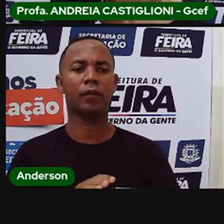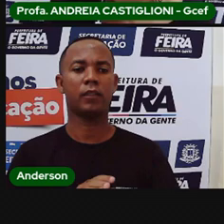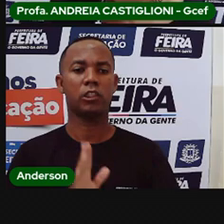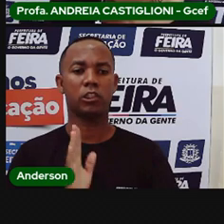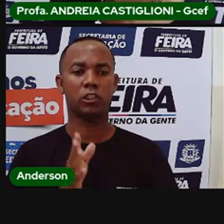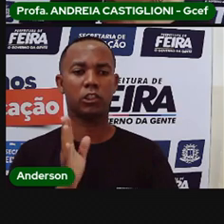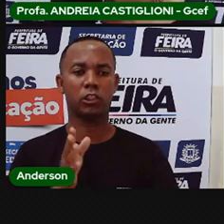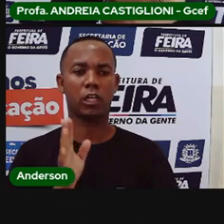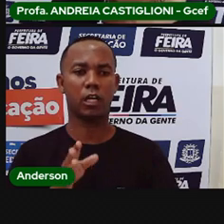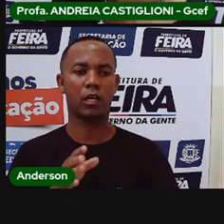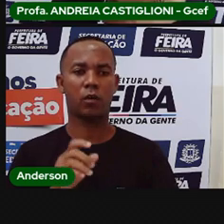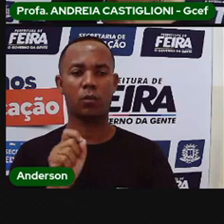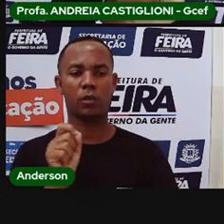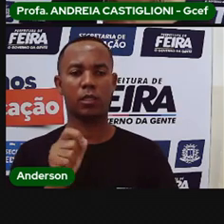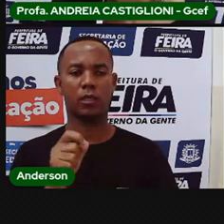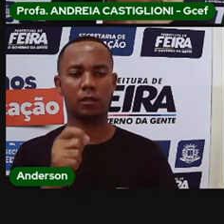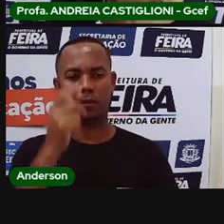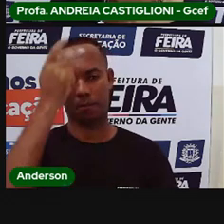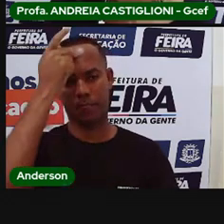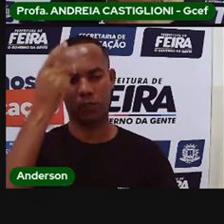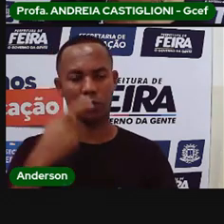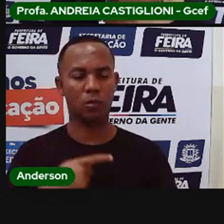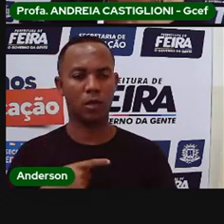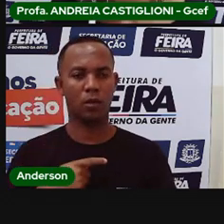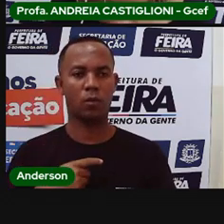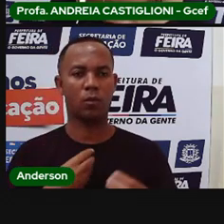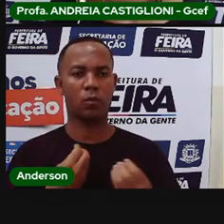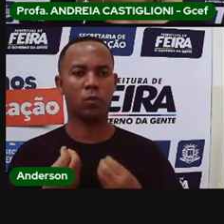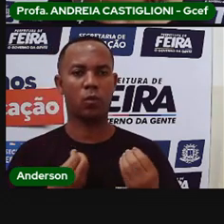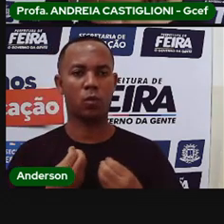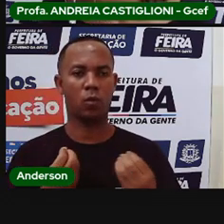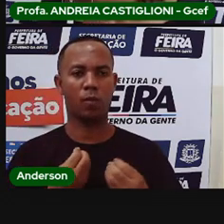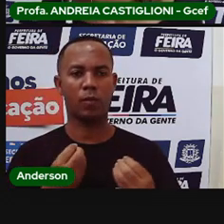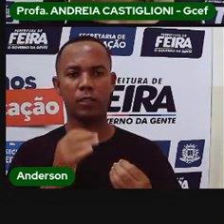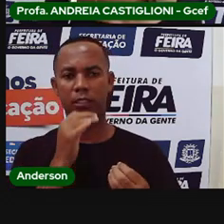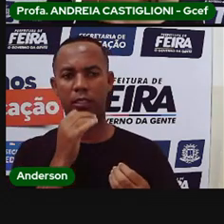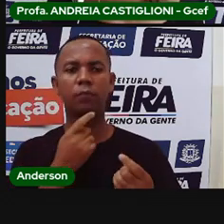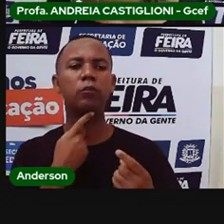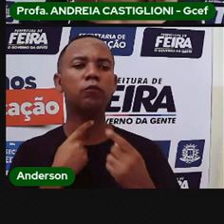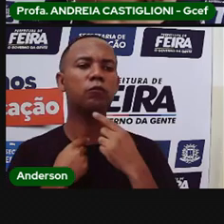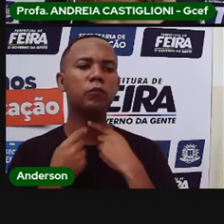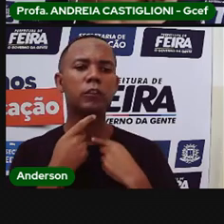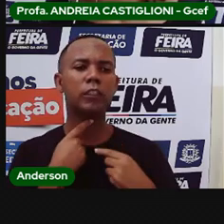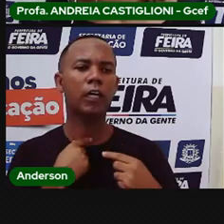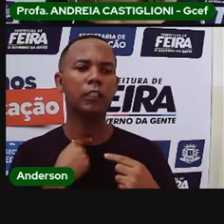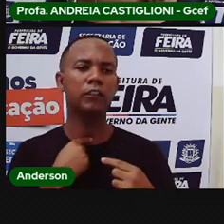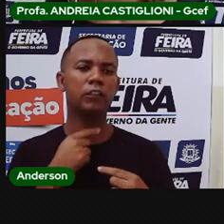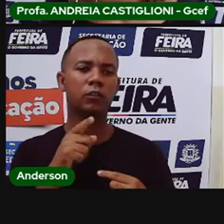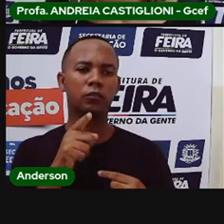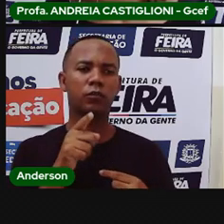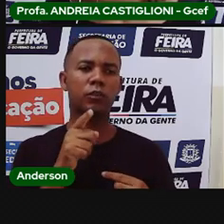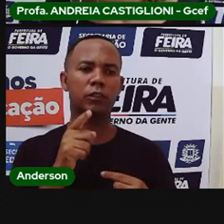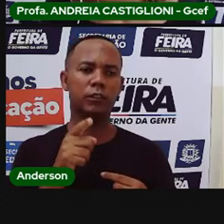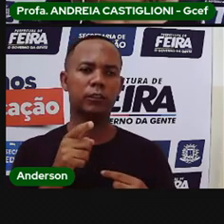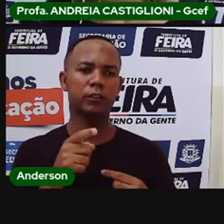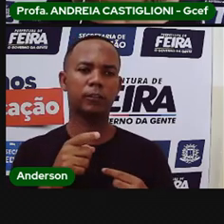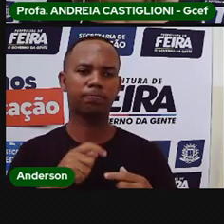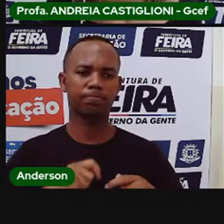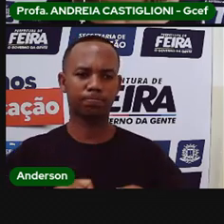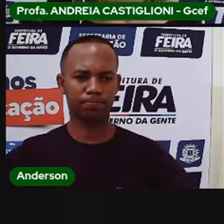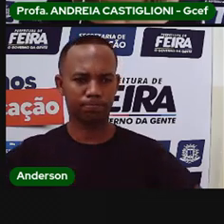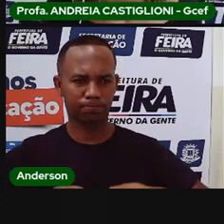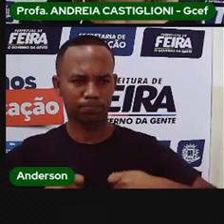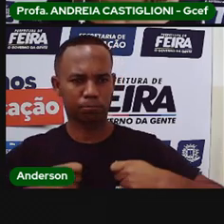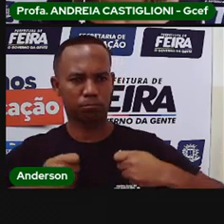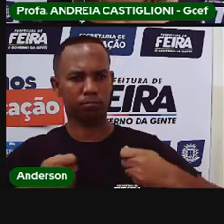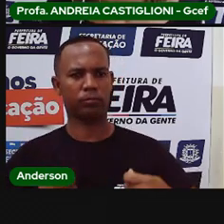no papel de protagonista, porque já existe essa força, essa vontade, né? De você se empenhar também